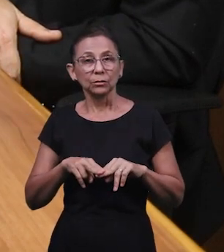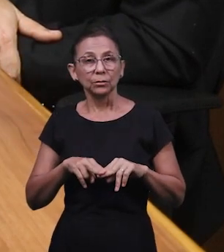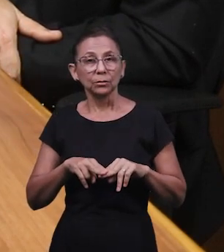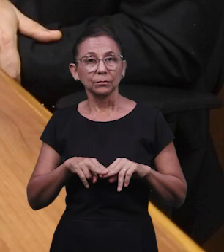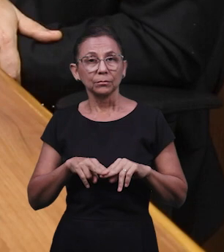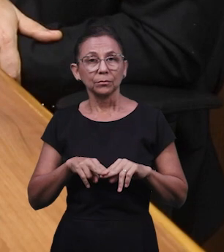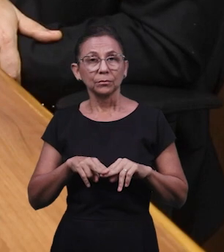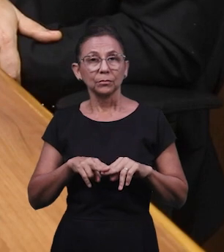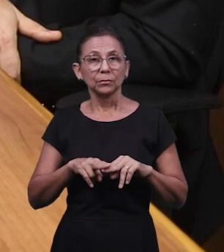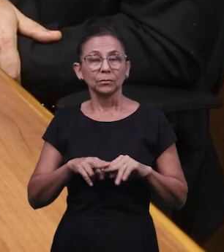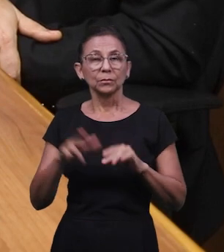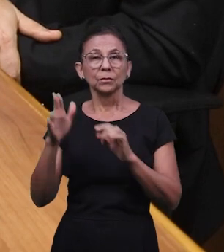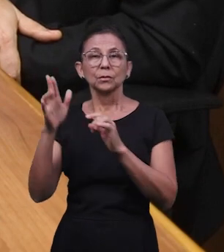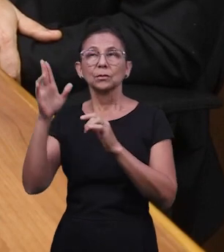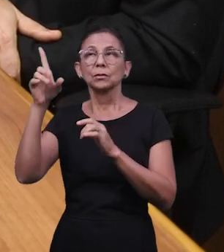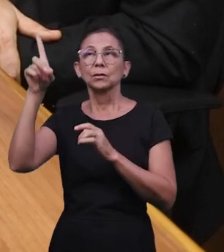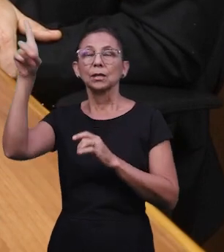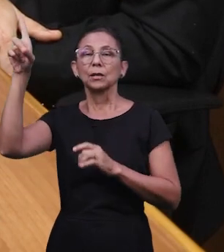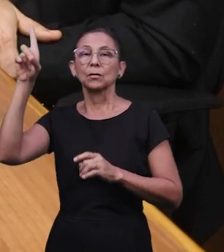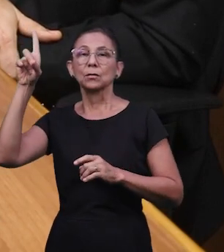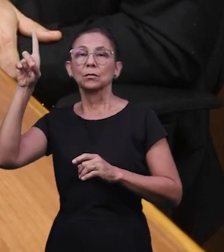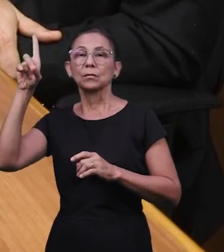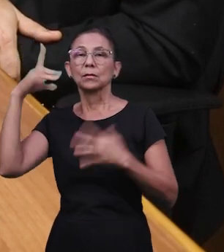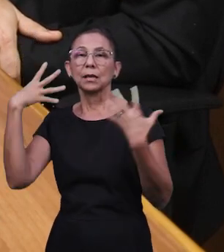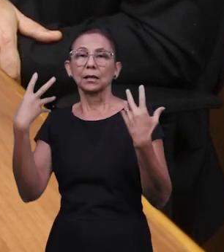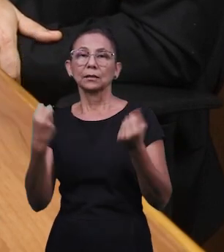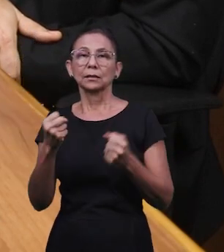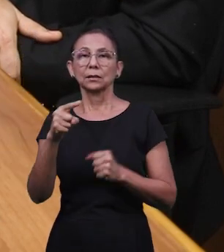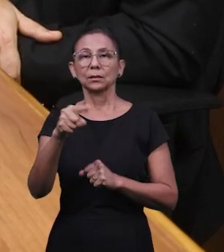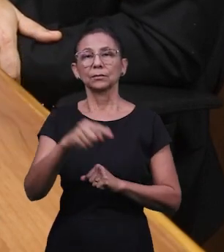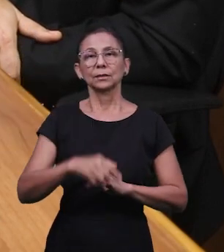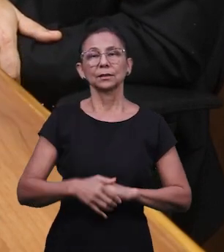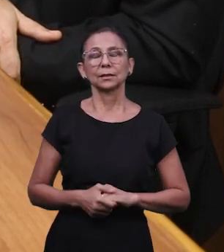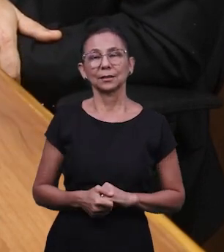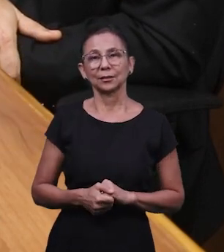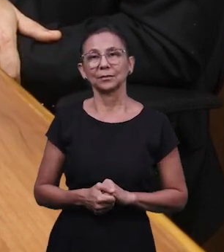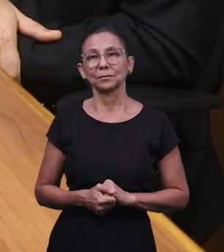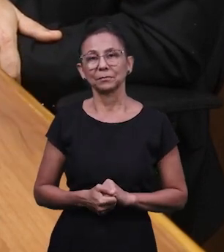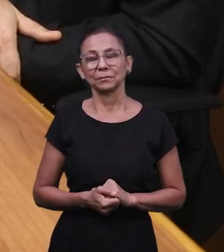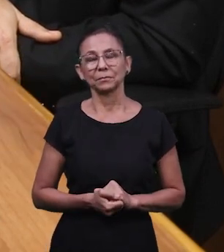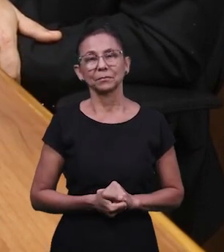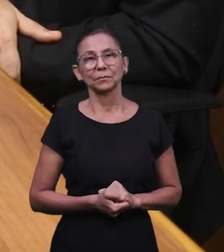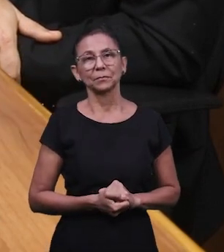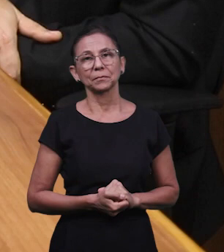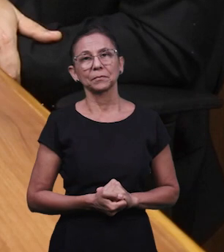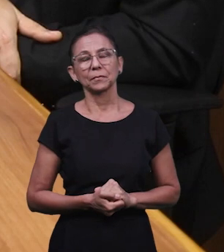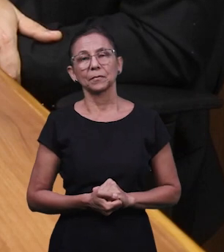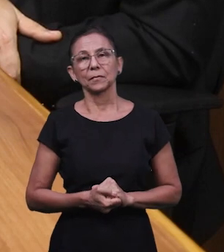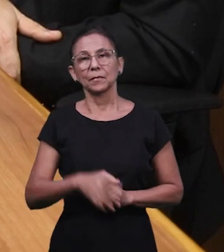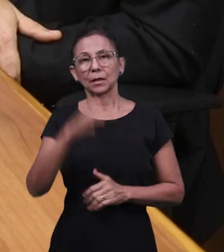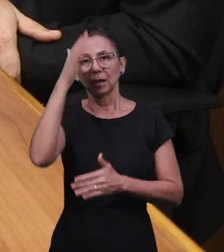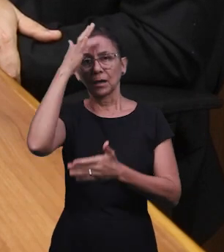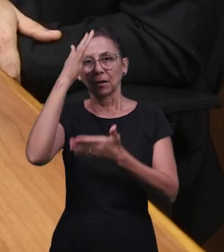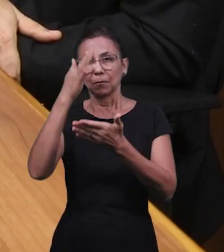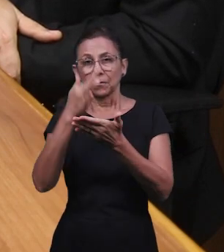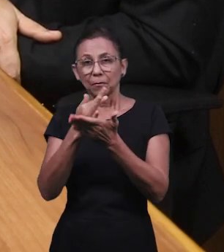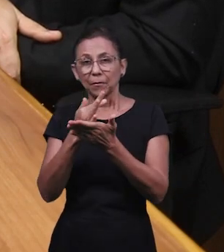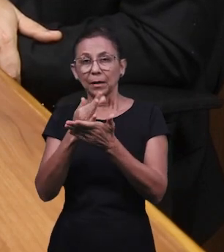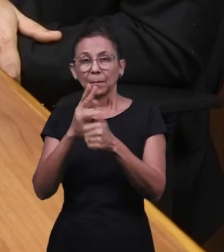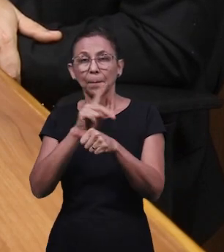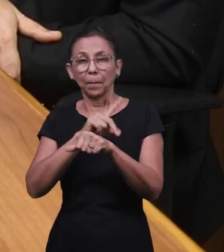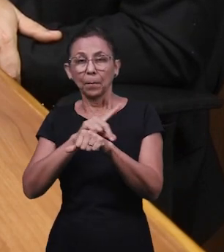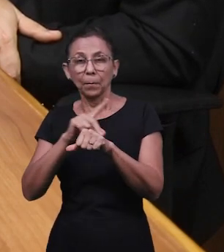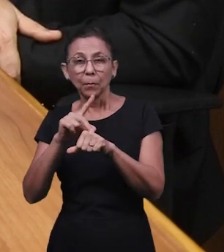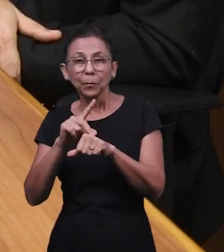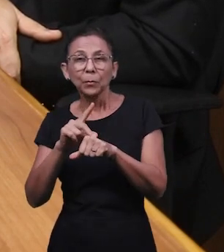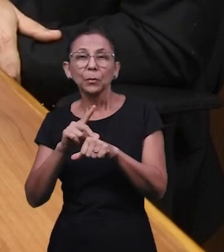ao sacrifício. Ela é ao contrário da humana. A humana pode estar ligada a qualquer coisa, já falamos disso. Mas a fé profética ela